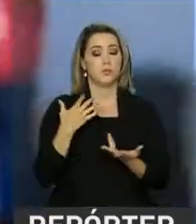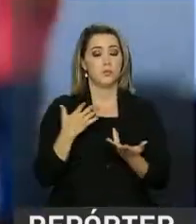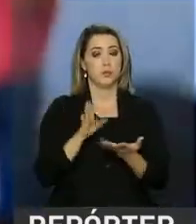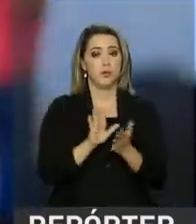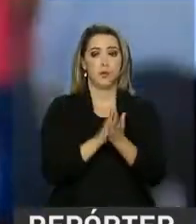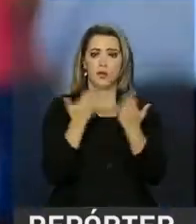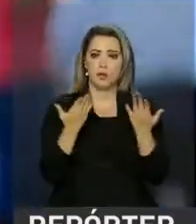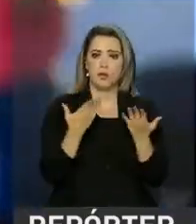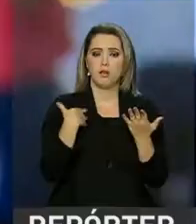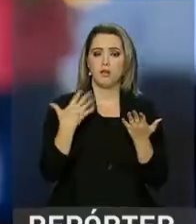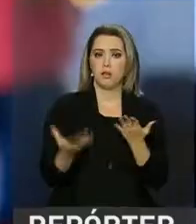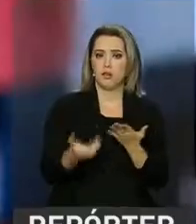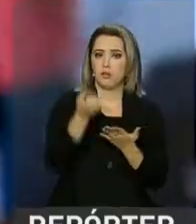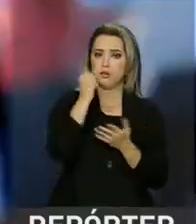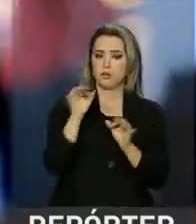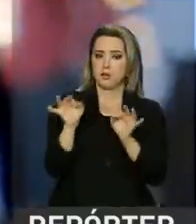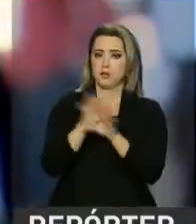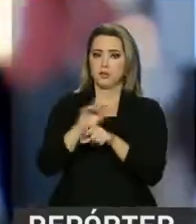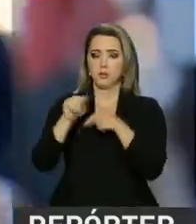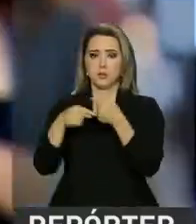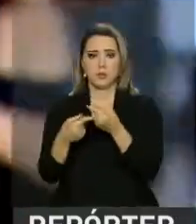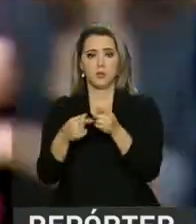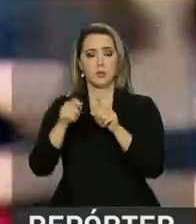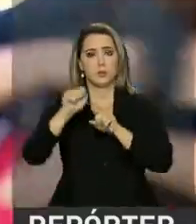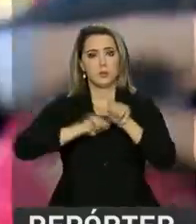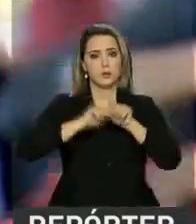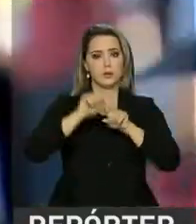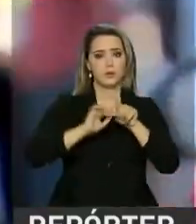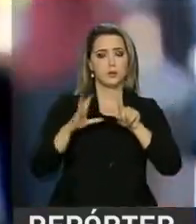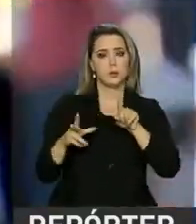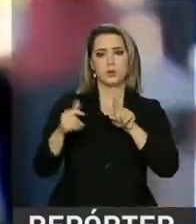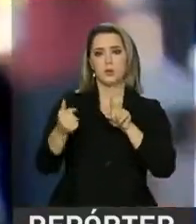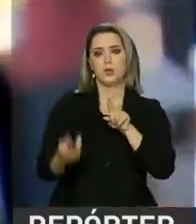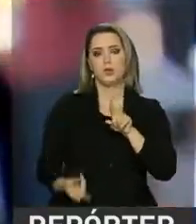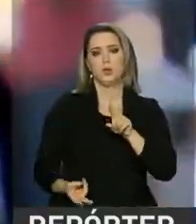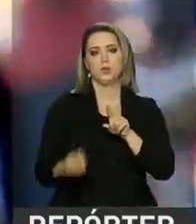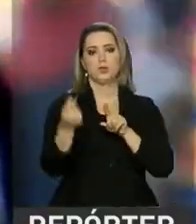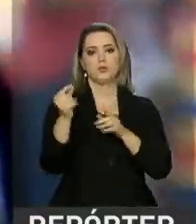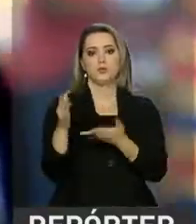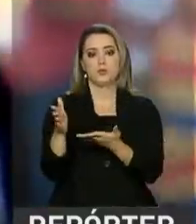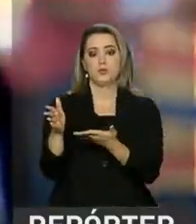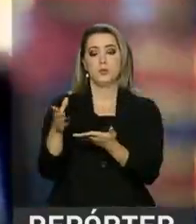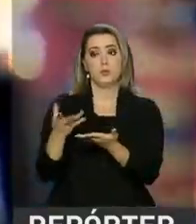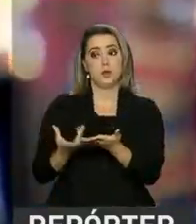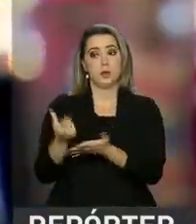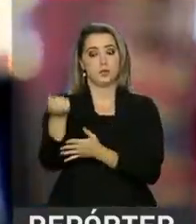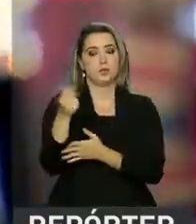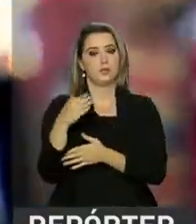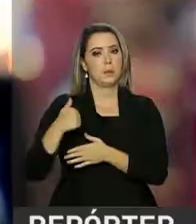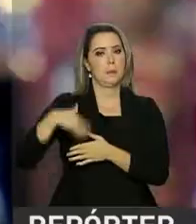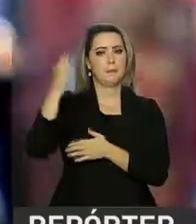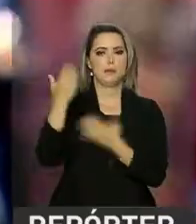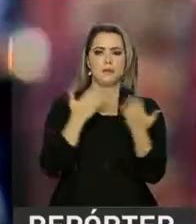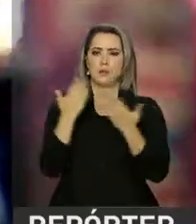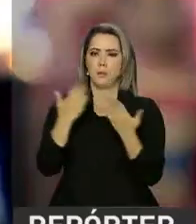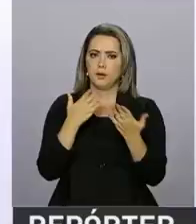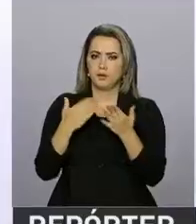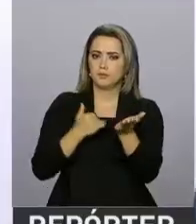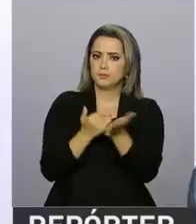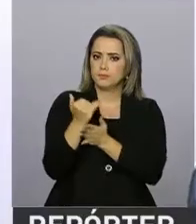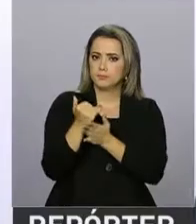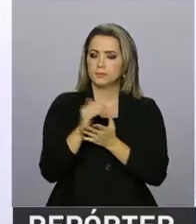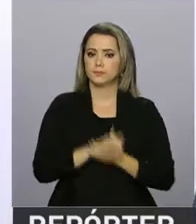saque termina no fim do mês que vem e o total de recursos retirados dessas contas deve superar a previsão inicial da caixa